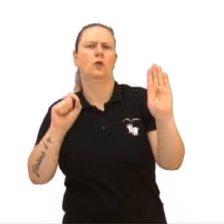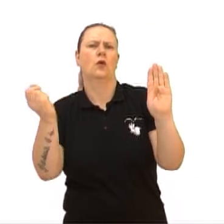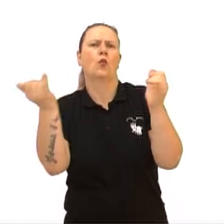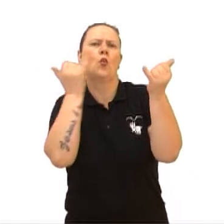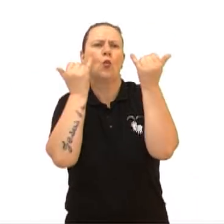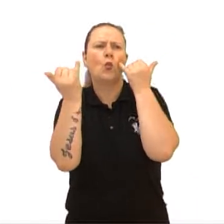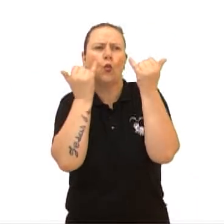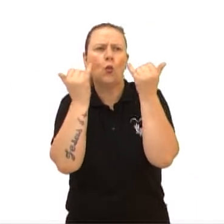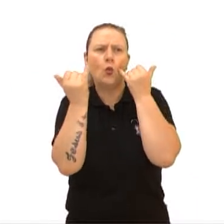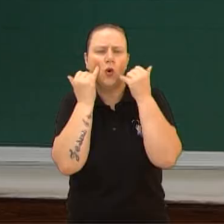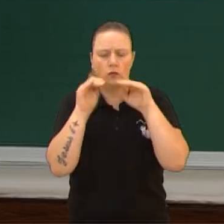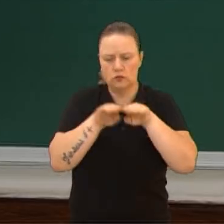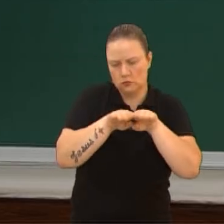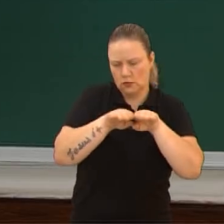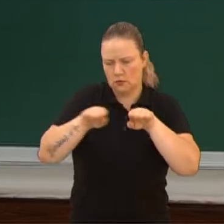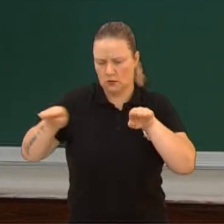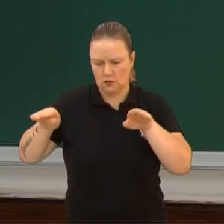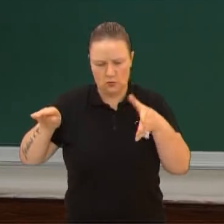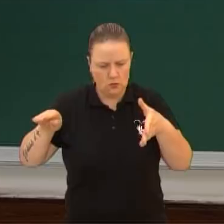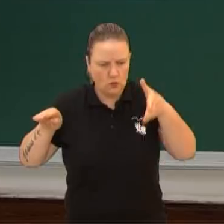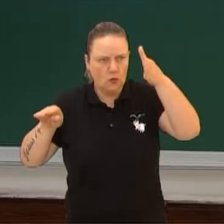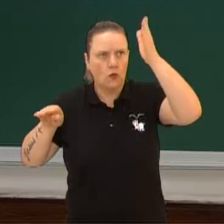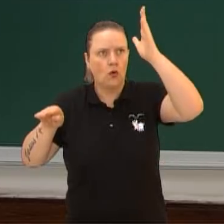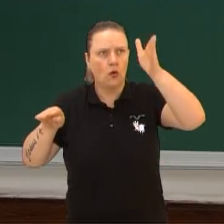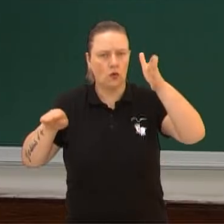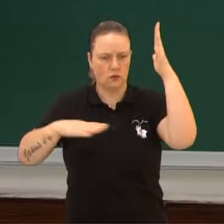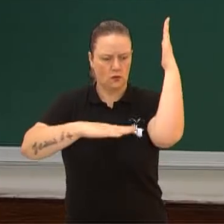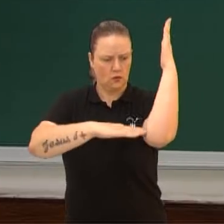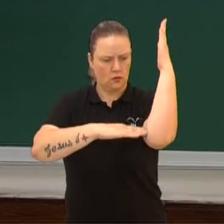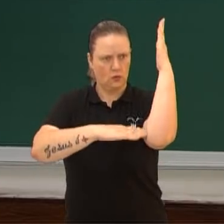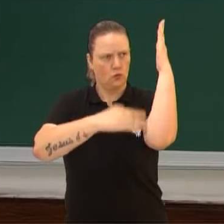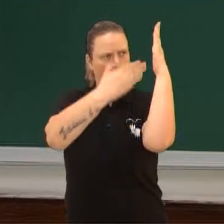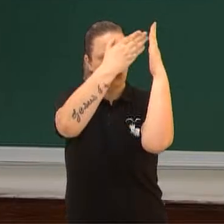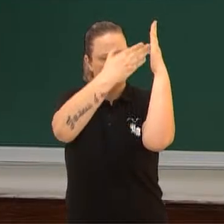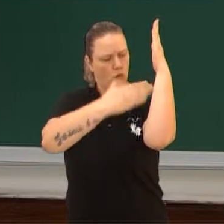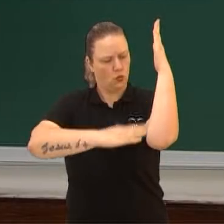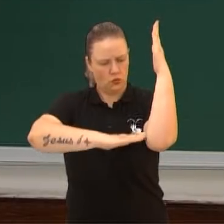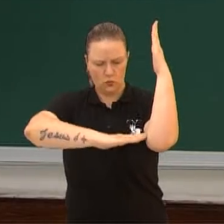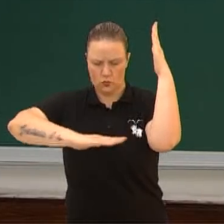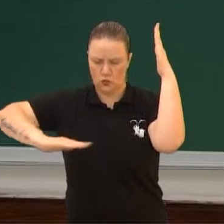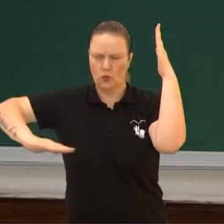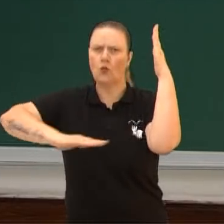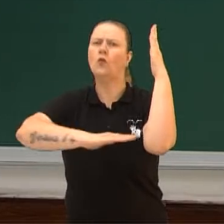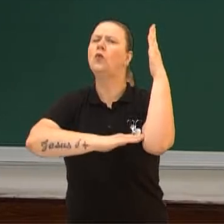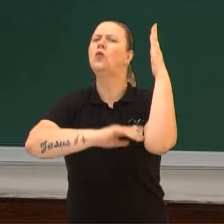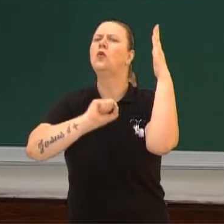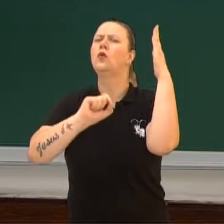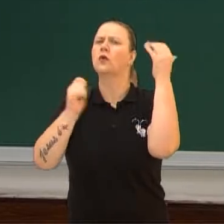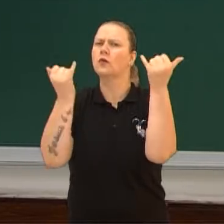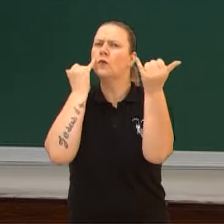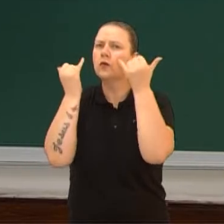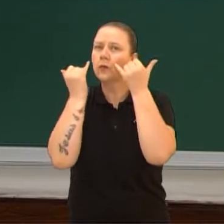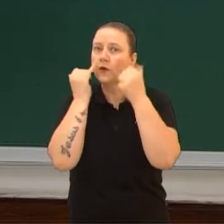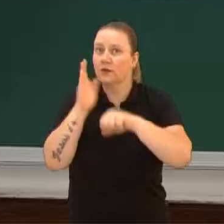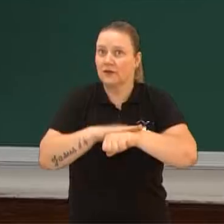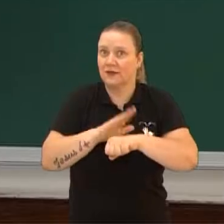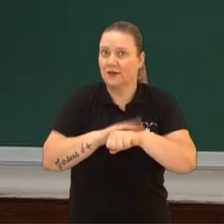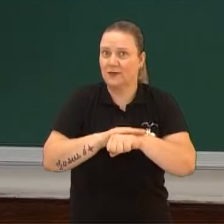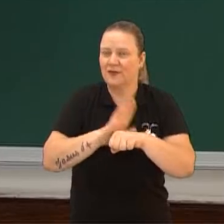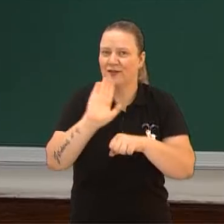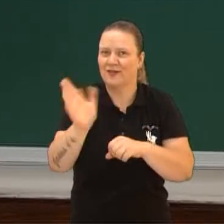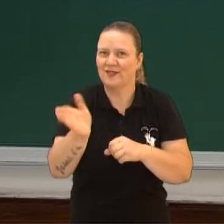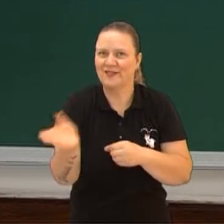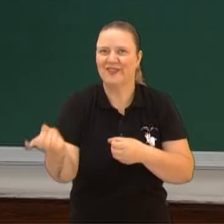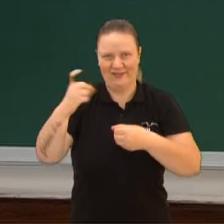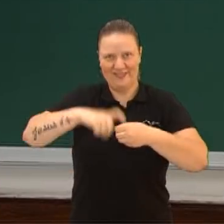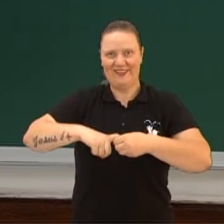eixo horizontal e o vertical? Olha só, o eixo horizontal, o que está informando, e o eixo vertical. Então, vou dar um tempinho aí para você e eu já